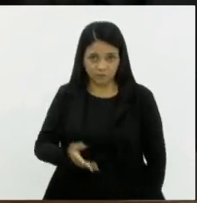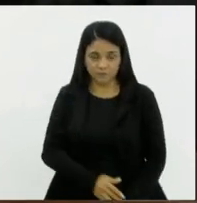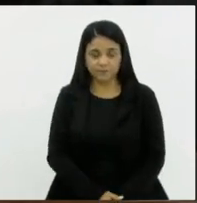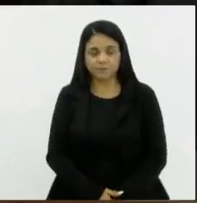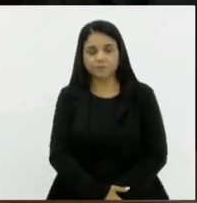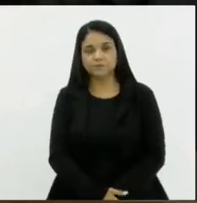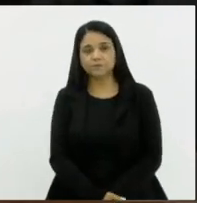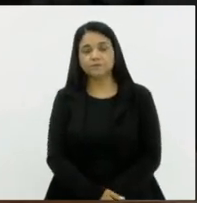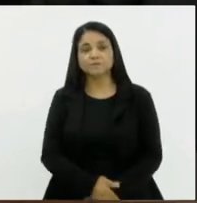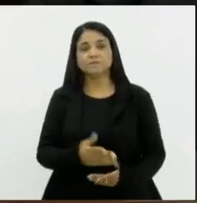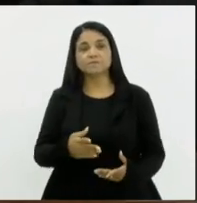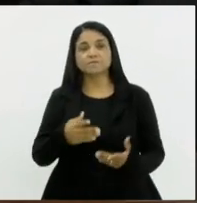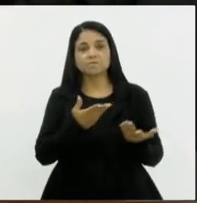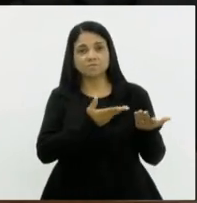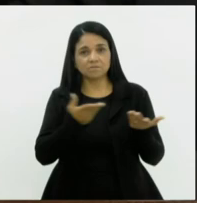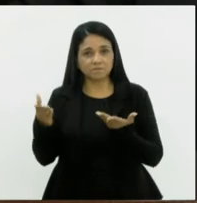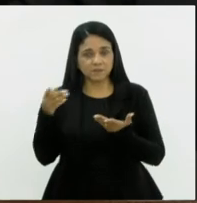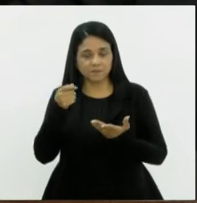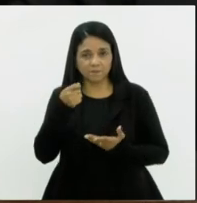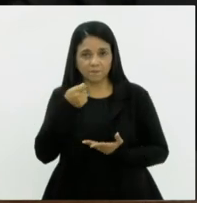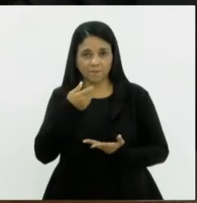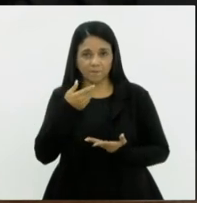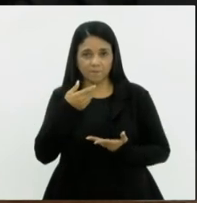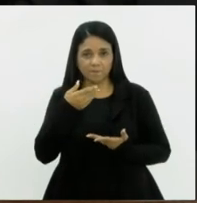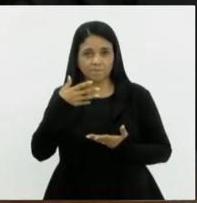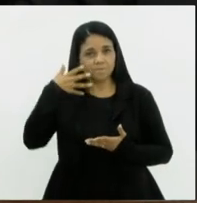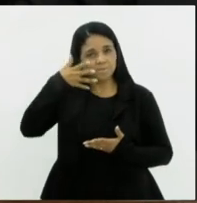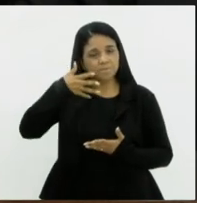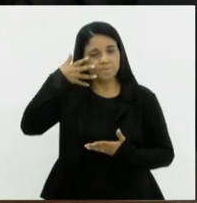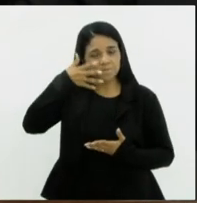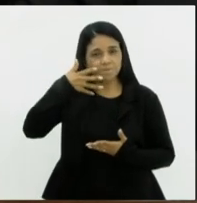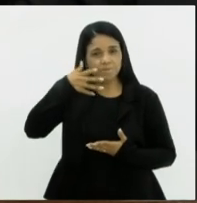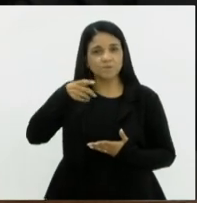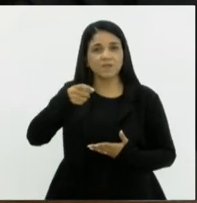Passo a palavra para o nosso deputado,